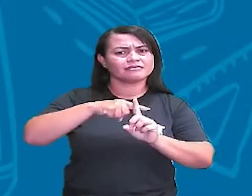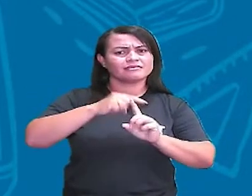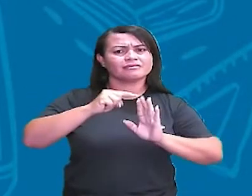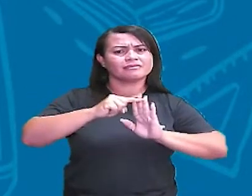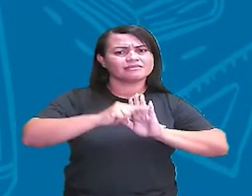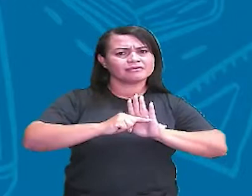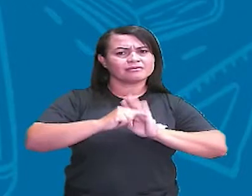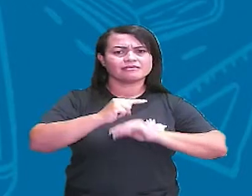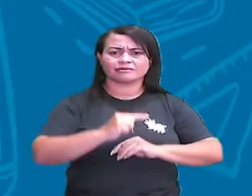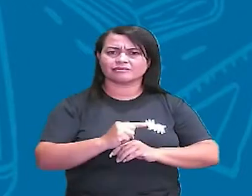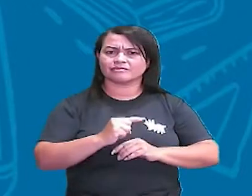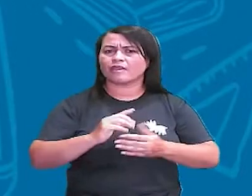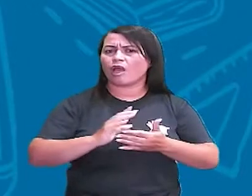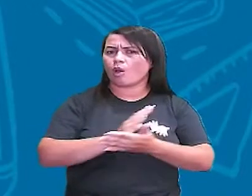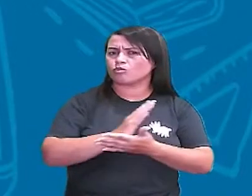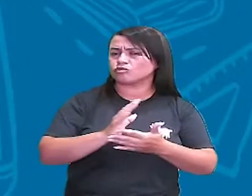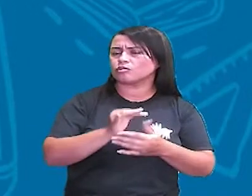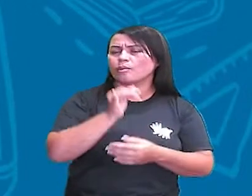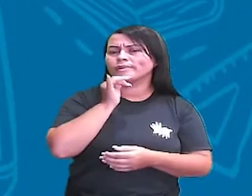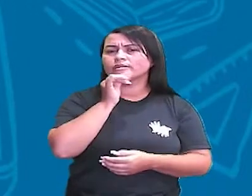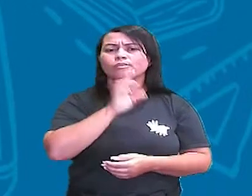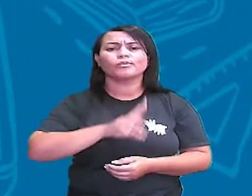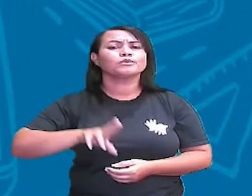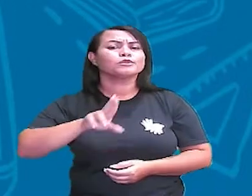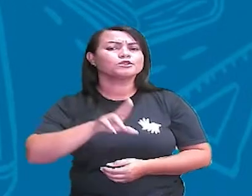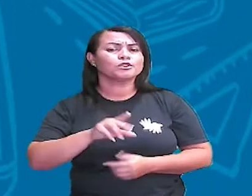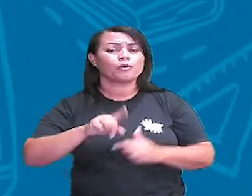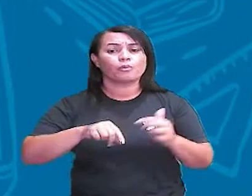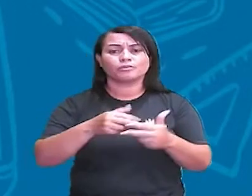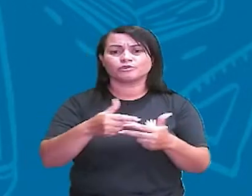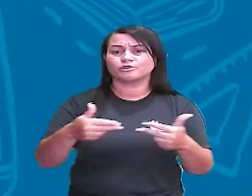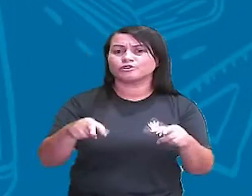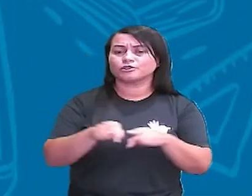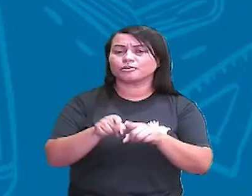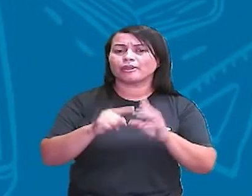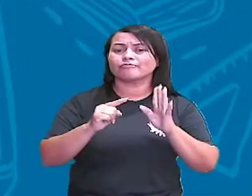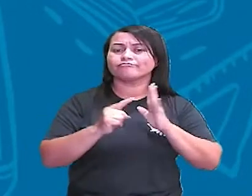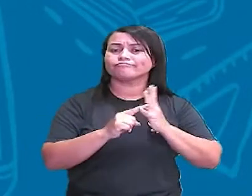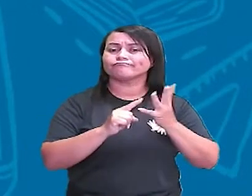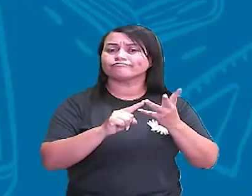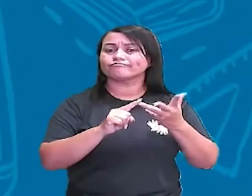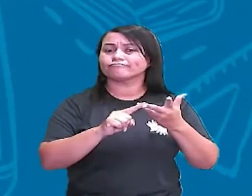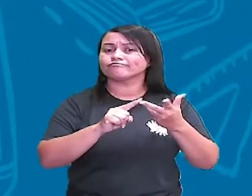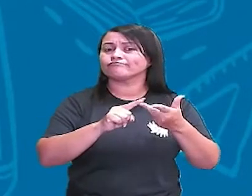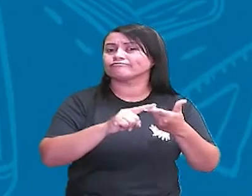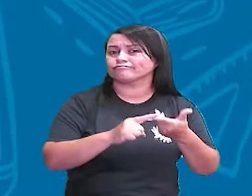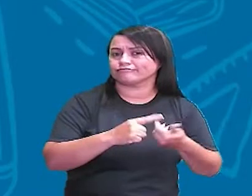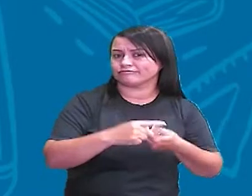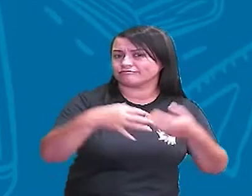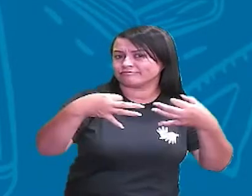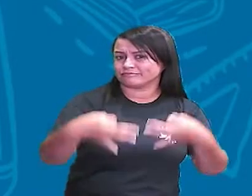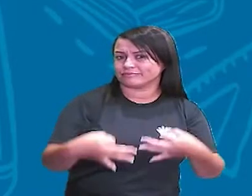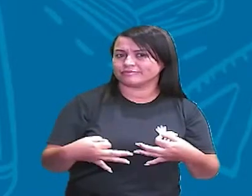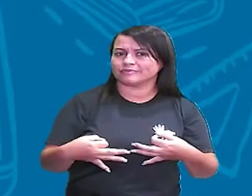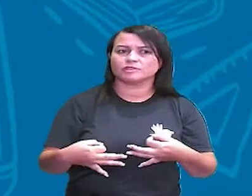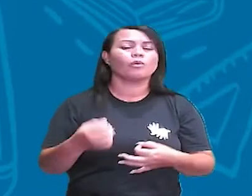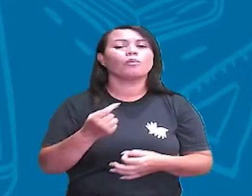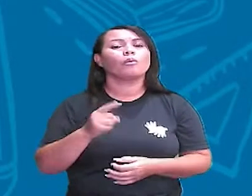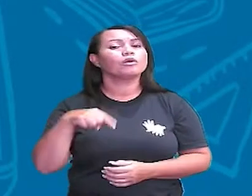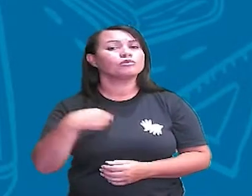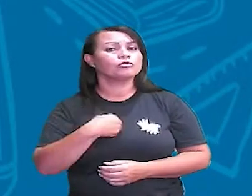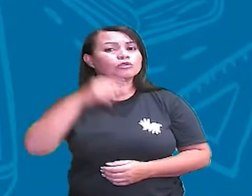de algumas maneiras, como utilizando objetos e até os dedinhos, certo? Então, gente, quando a gente